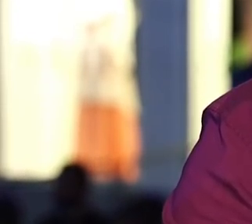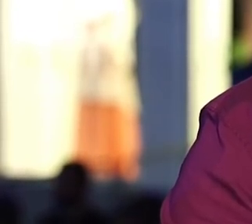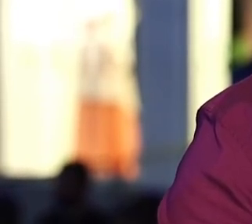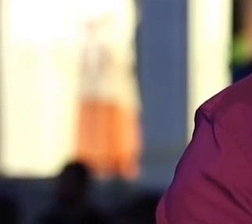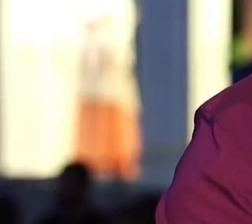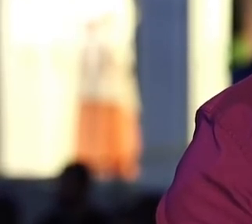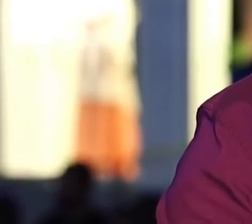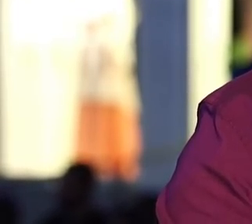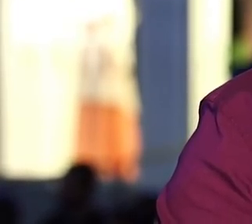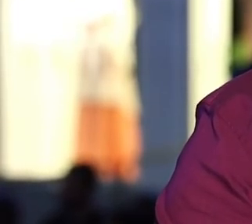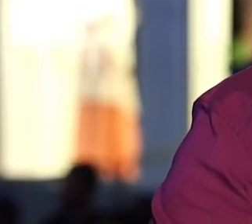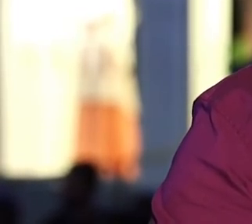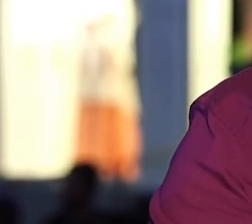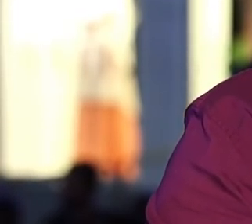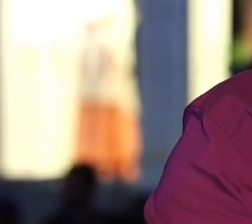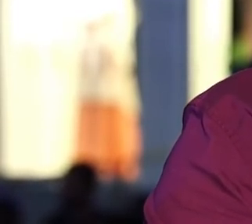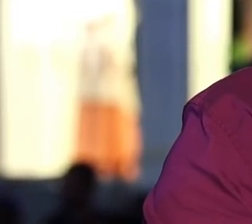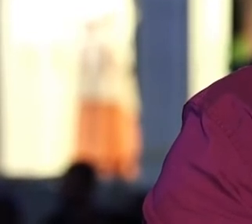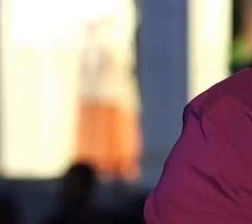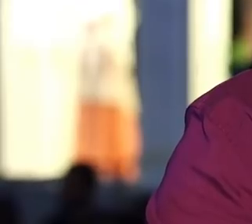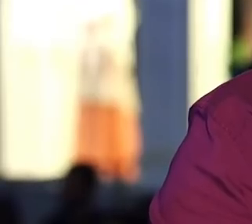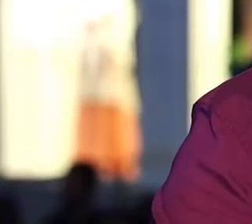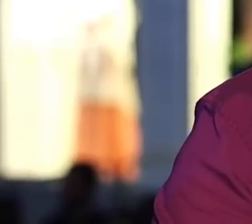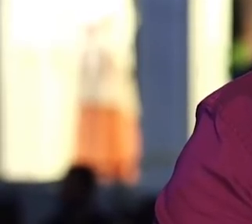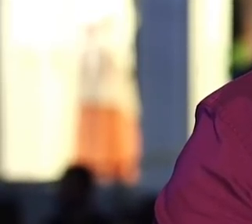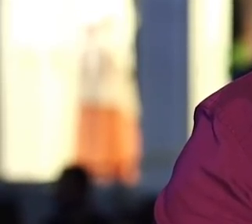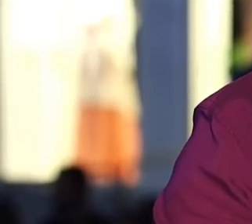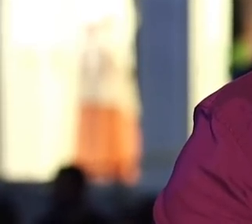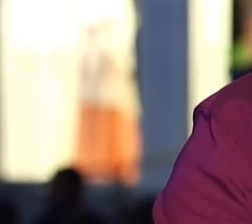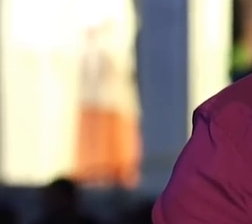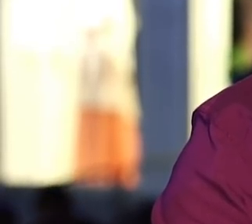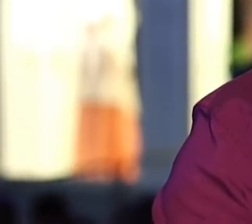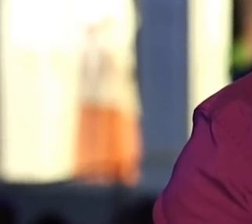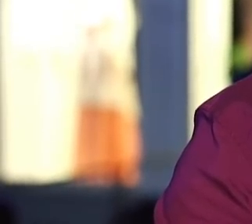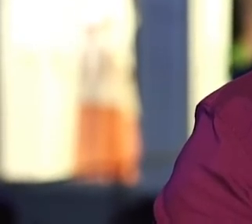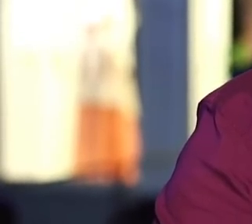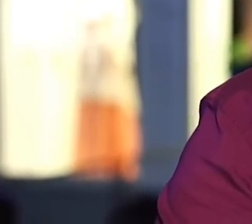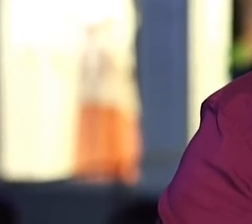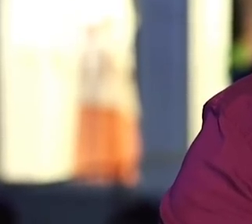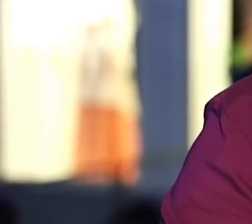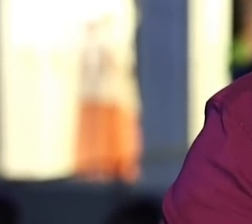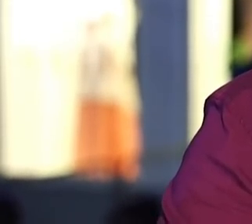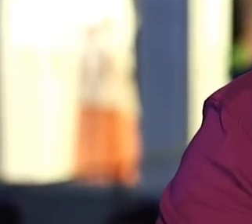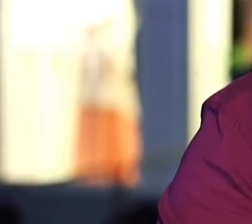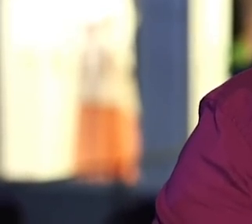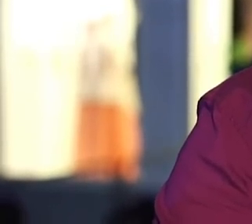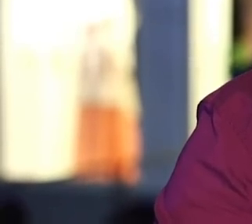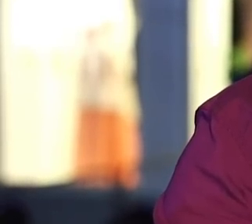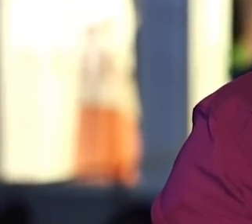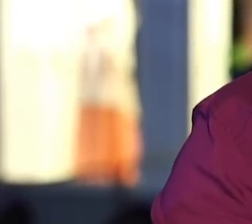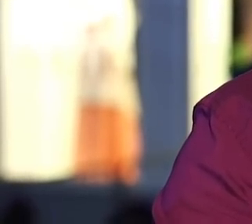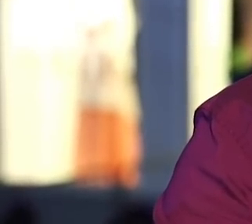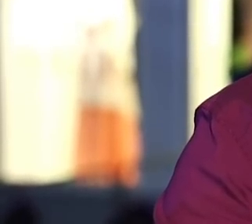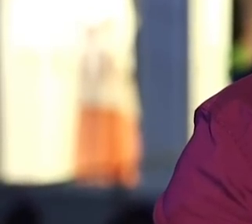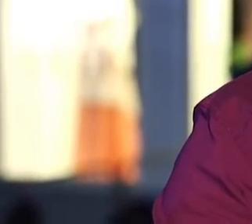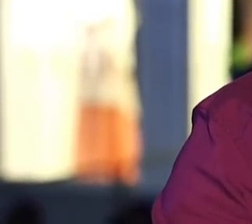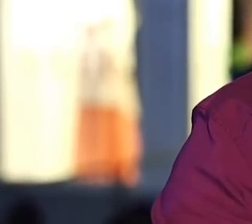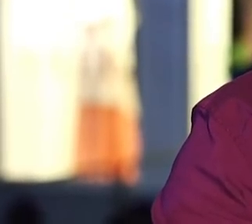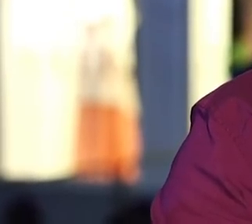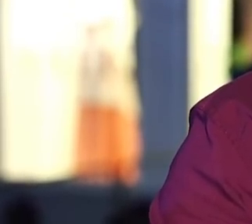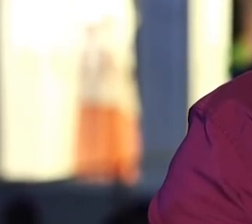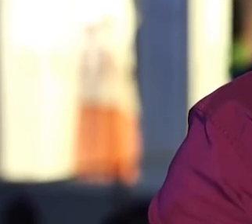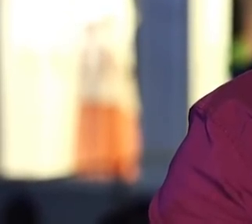carros alegóricos e o melhor que Caxias do Sul representa pela sua cultura e também pela junção de